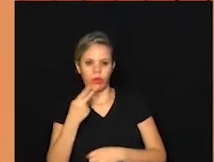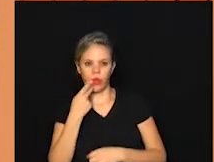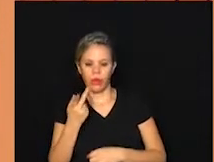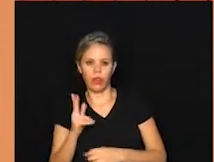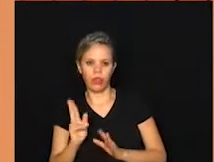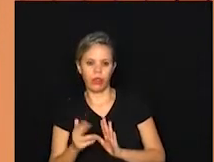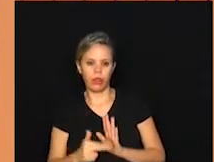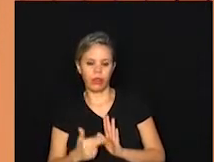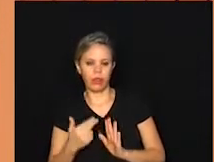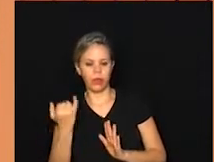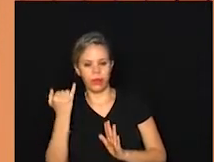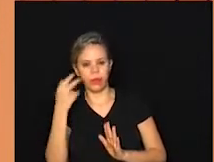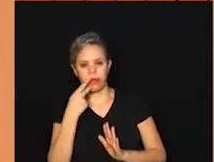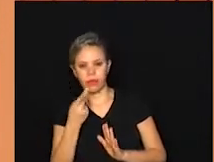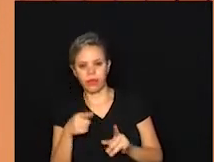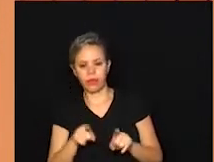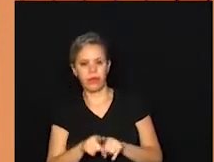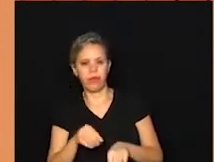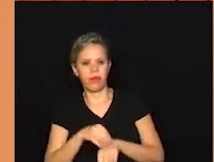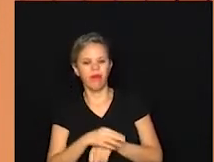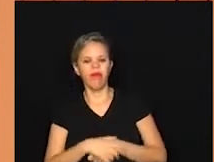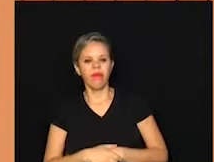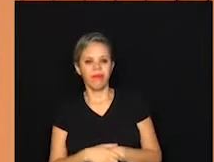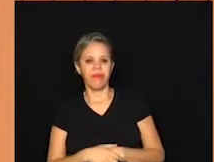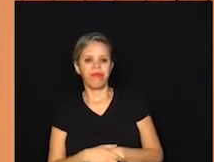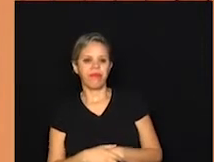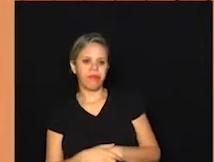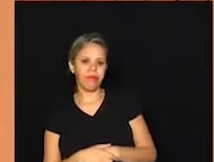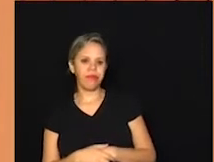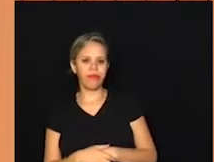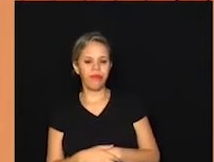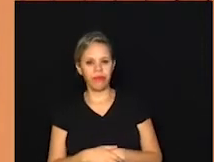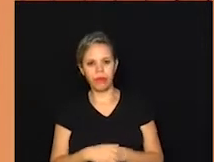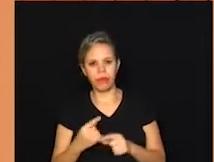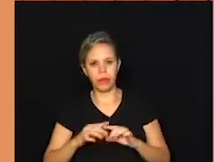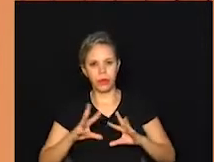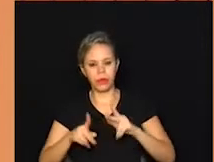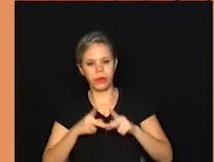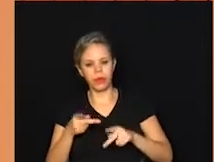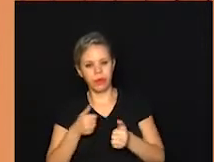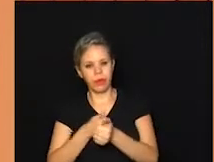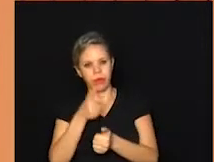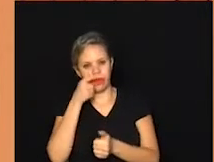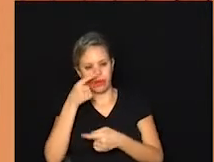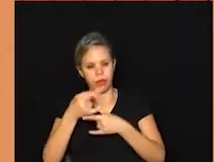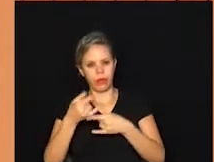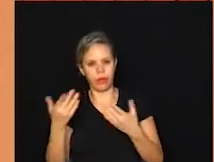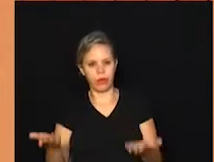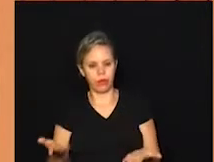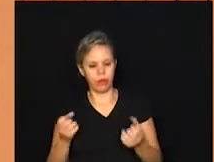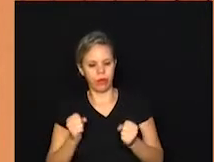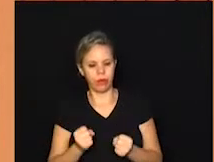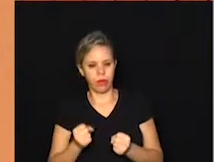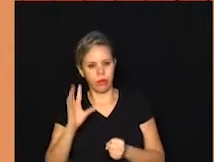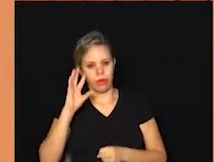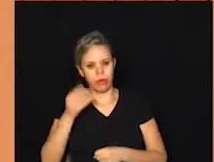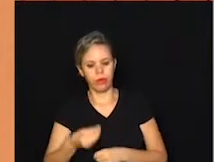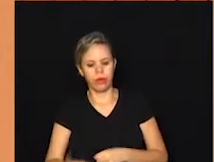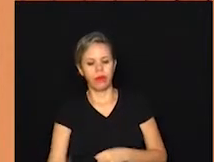mas eu acho que é importante a gente também citar, para que todo mundo que esteja acompanhando a live aqui possa entender,